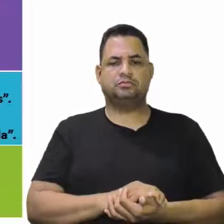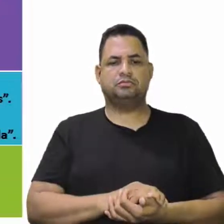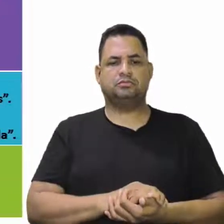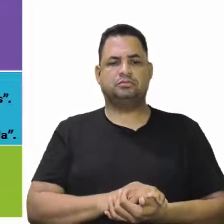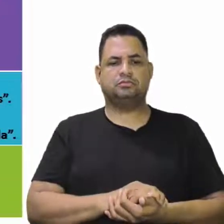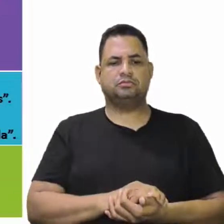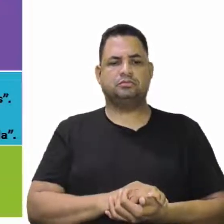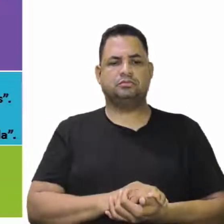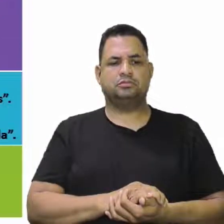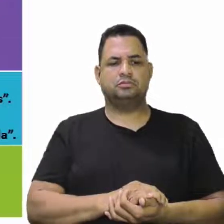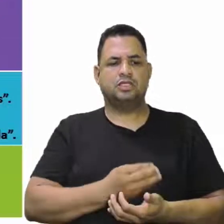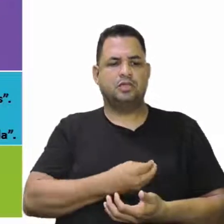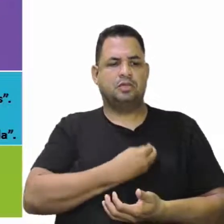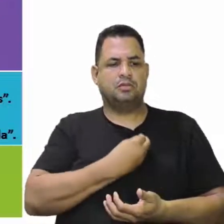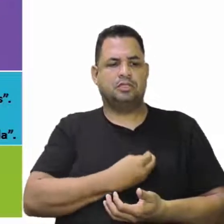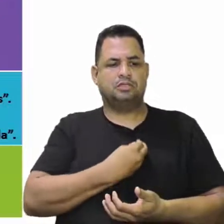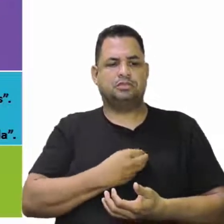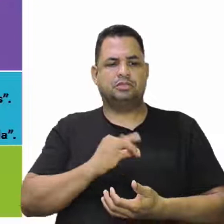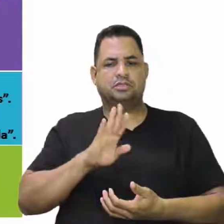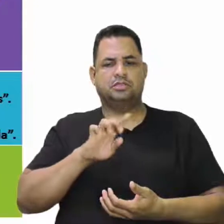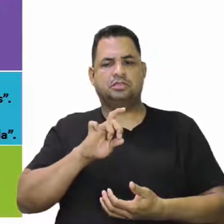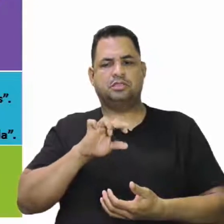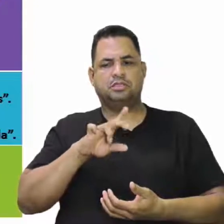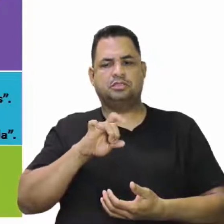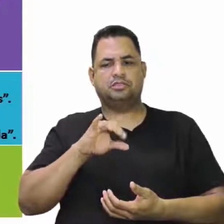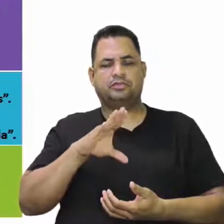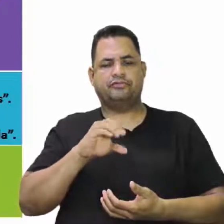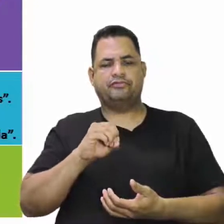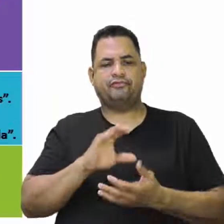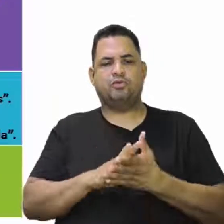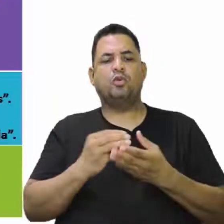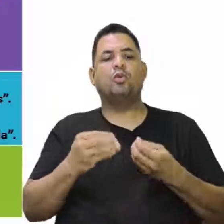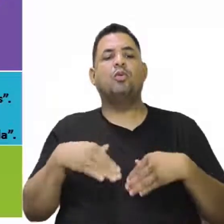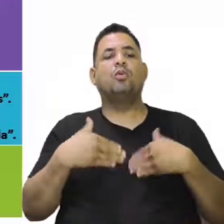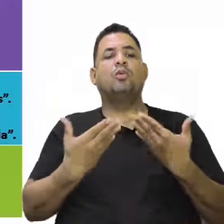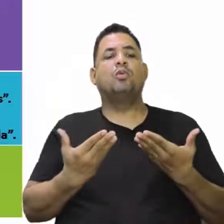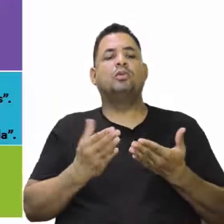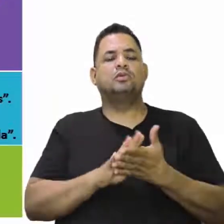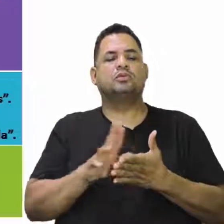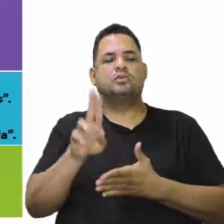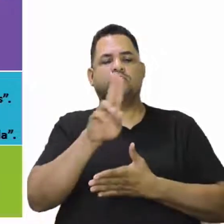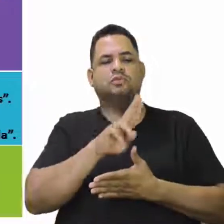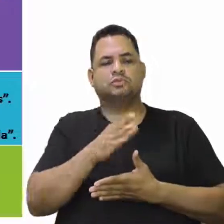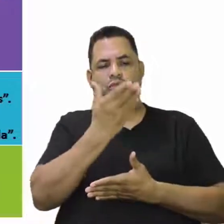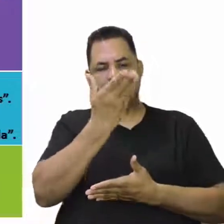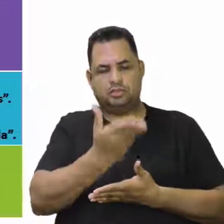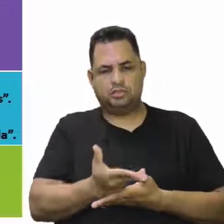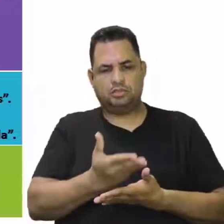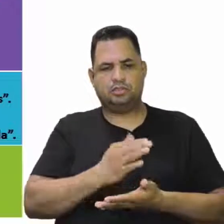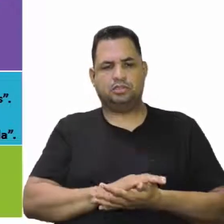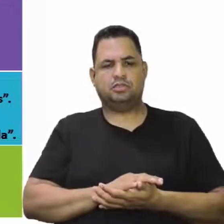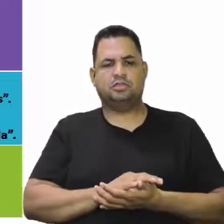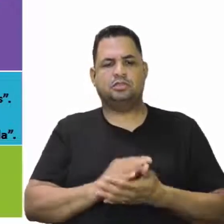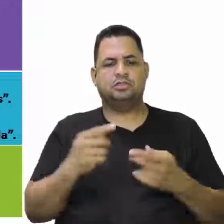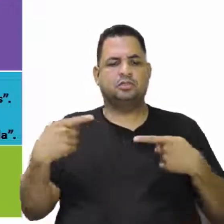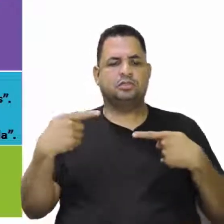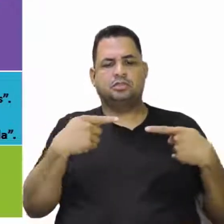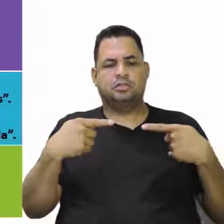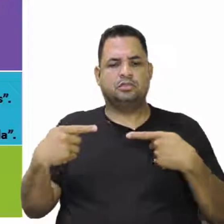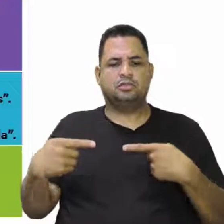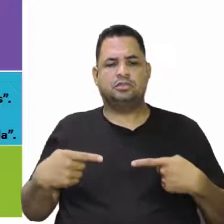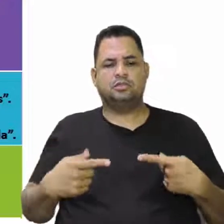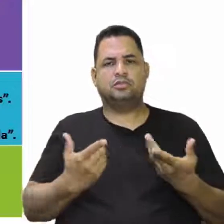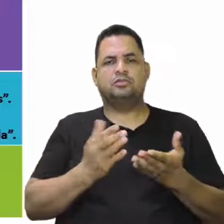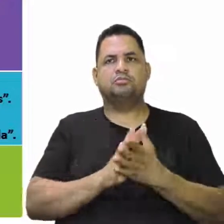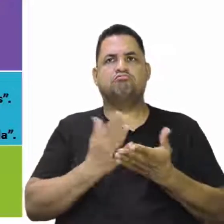O presente do indicativo aqui, exatamente como é que a gente usa o presente do indicativo relacionando a algo